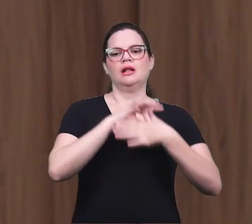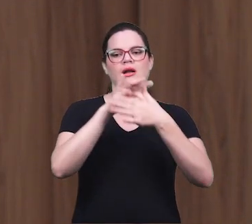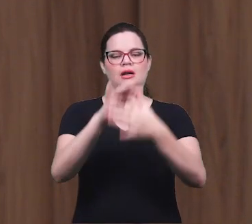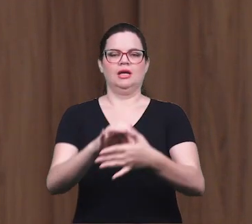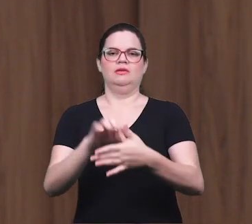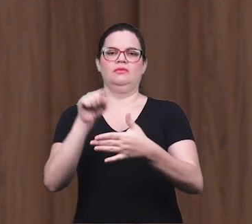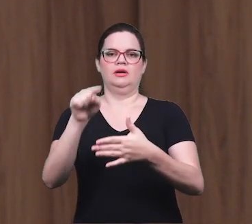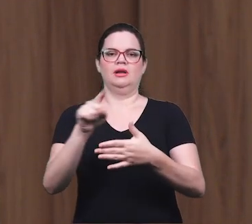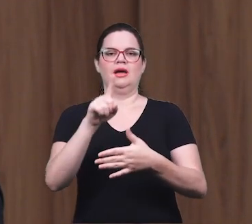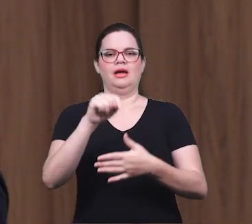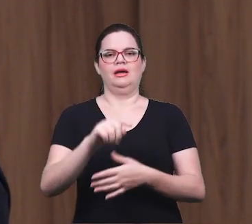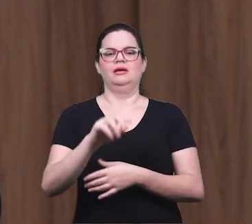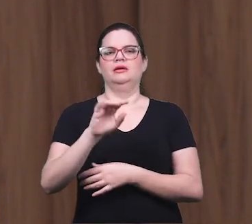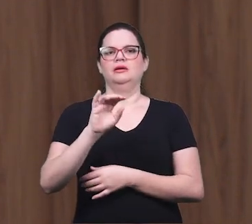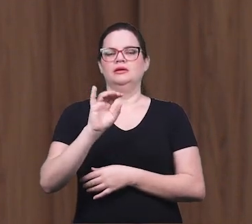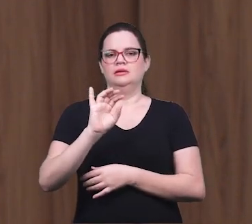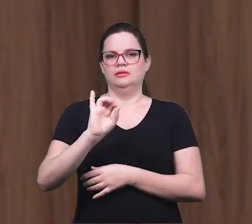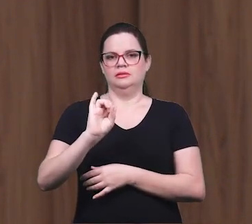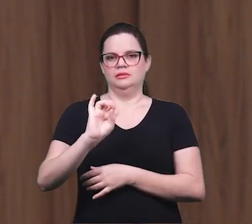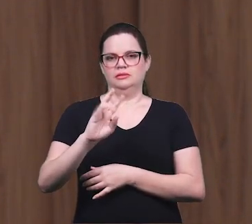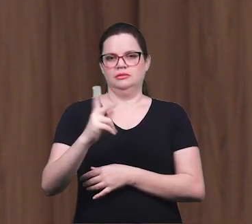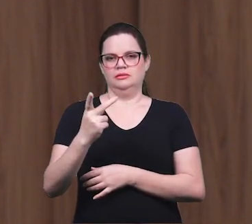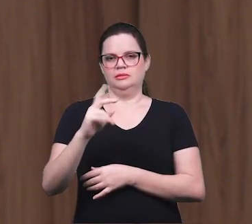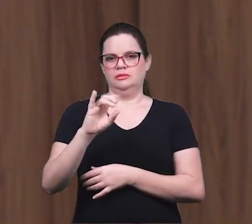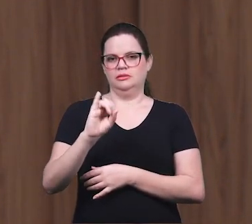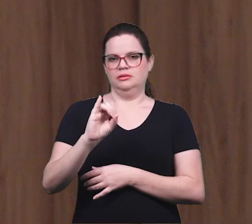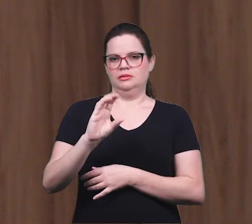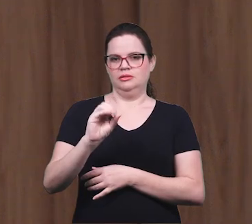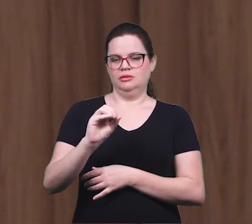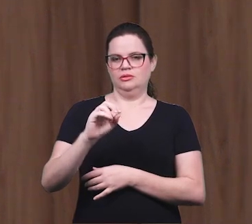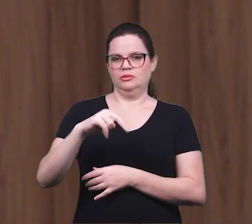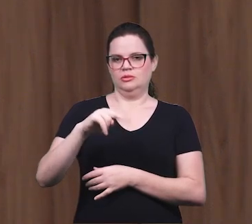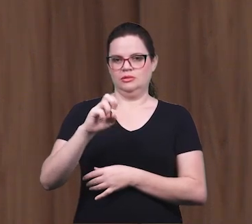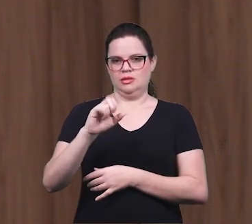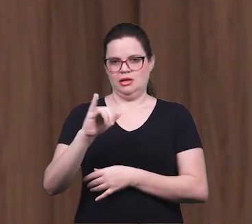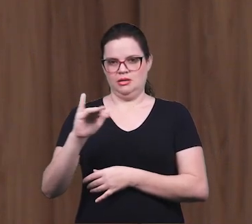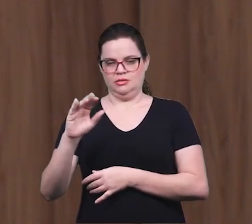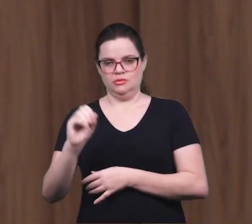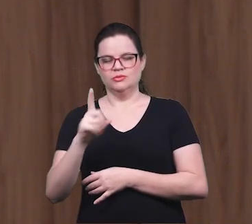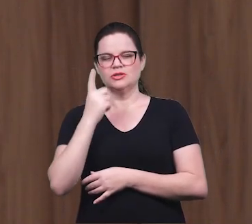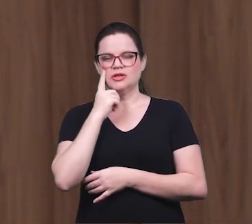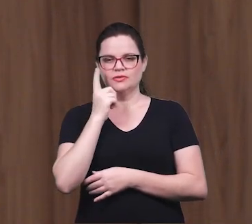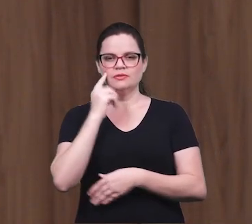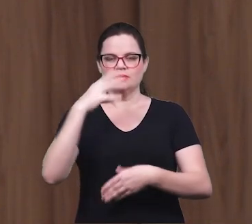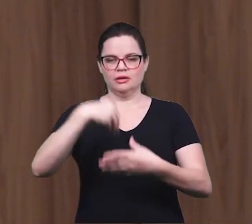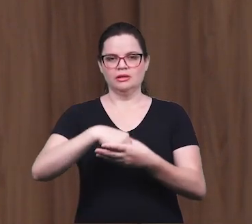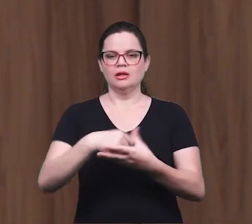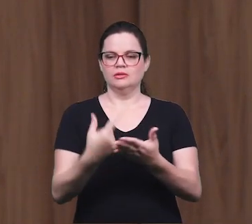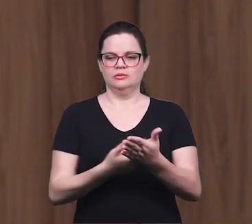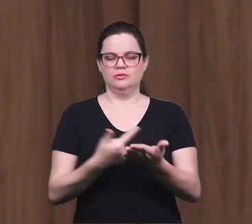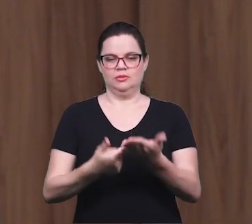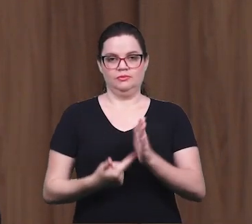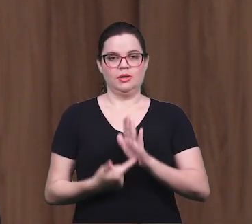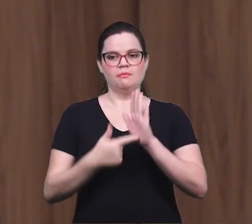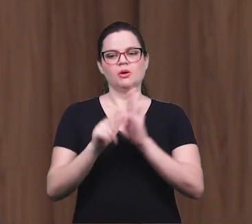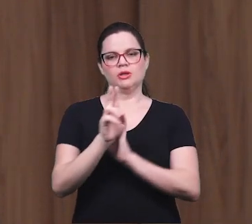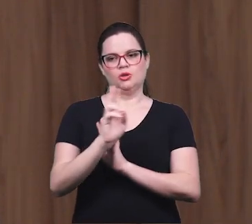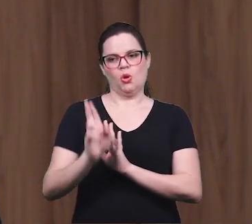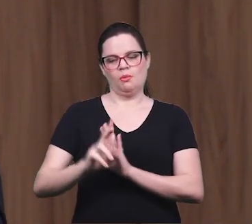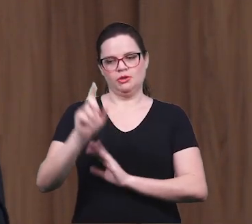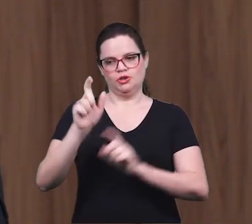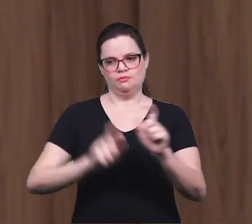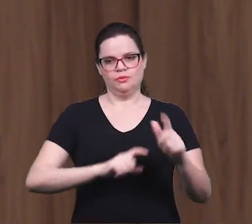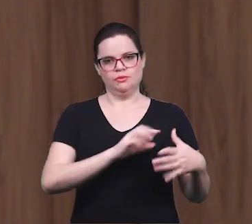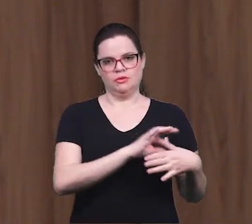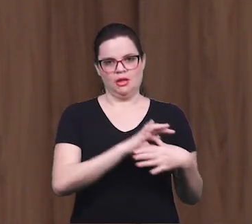Tíquico e Onésimo. Então nós vamos ver esses nomes mencionados pelo apóstolo Paulo. É claro que também